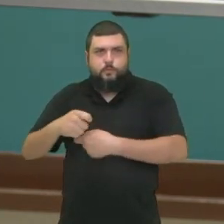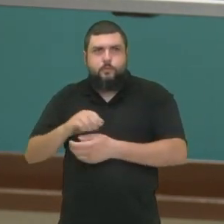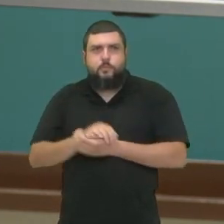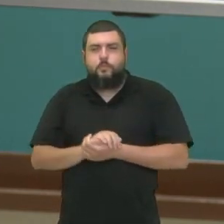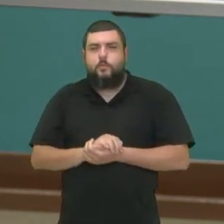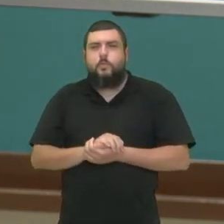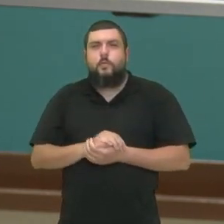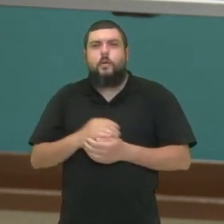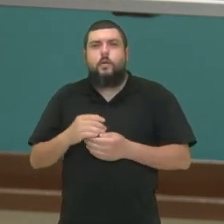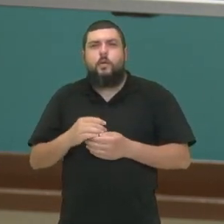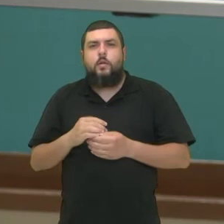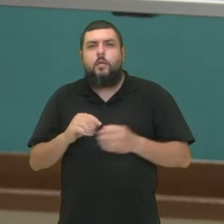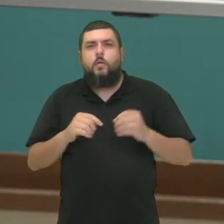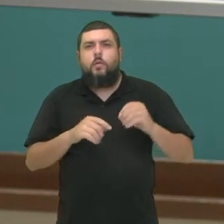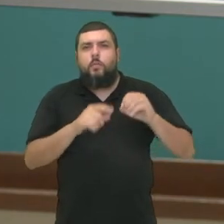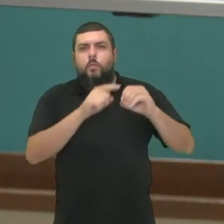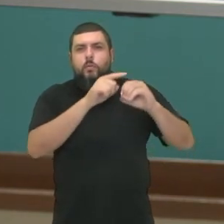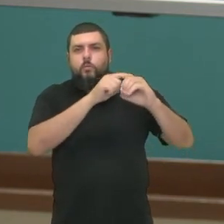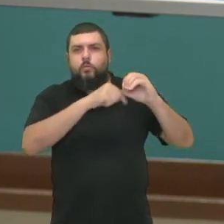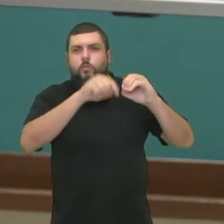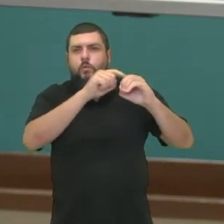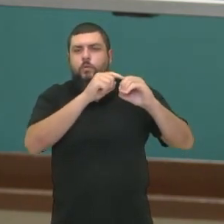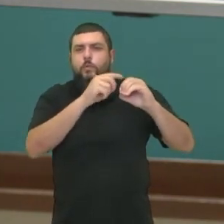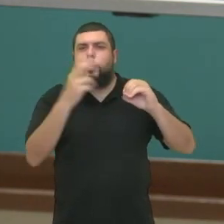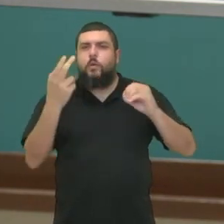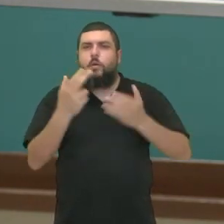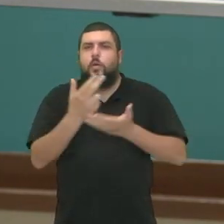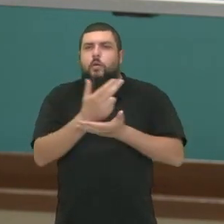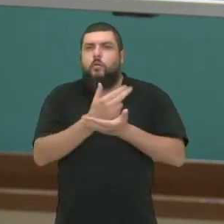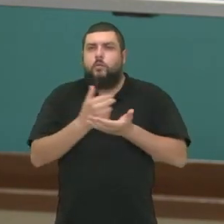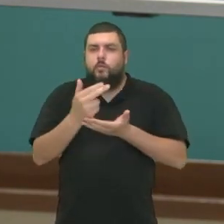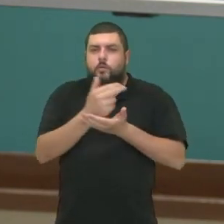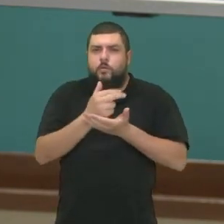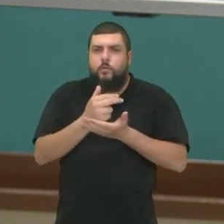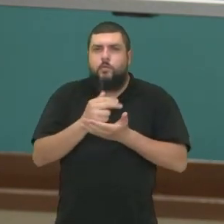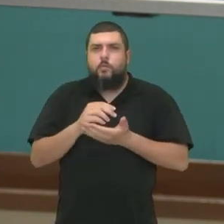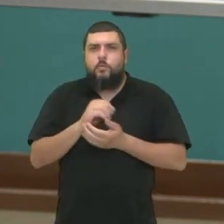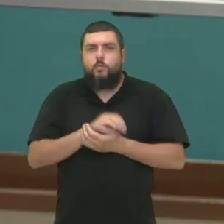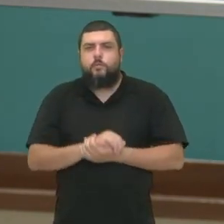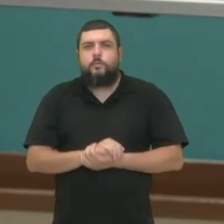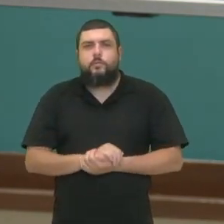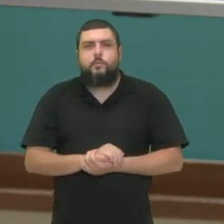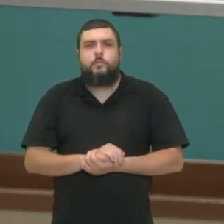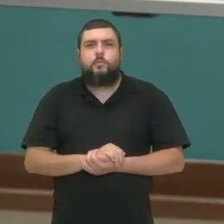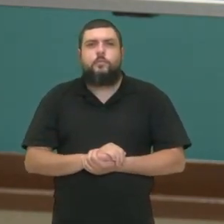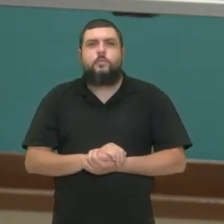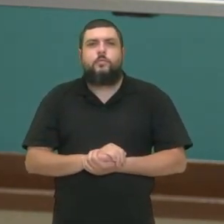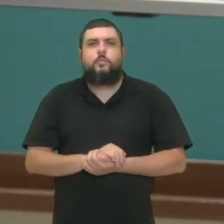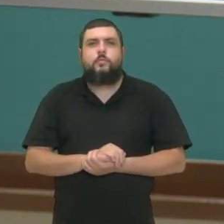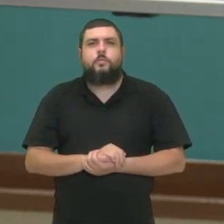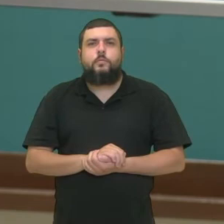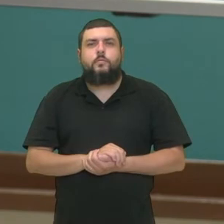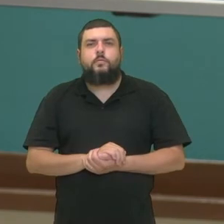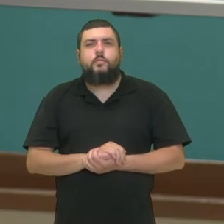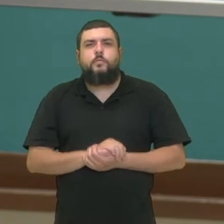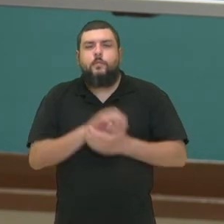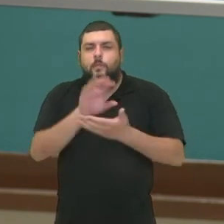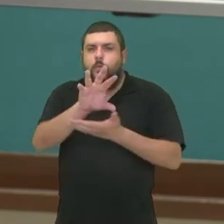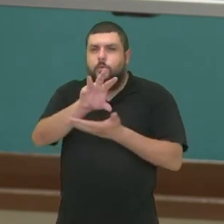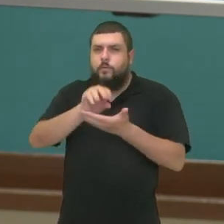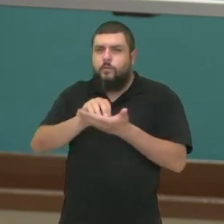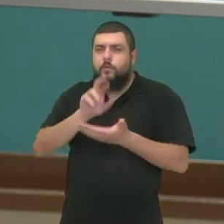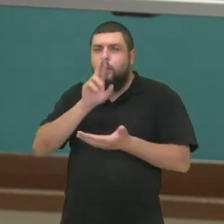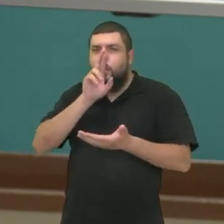deusa Dea, do outro lado, os irmãos Dioscuros, da mitologia romana. Copie seu caderno e responda.